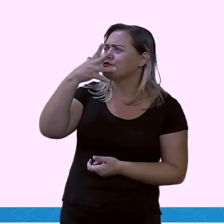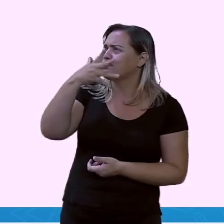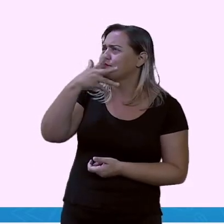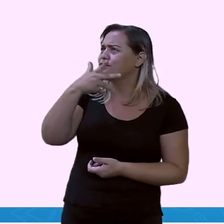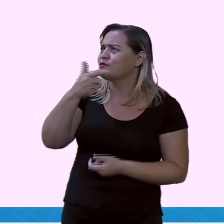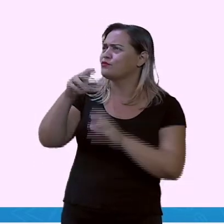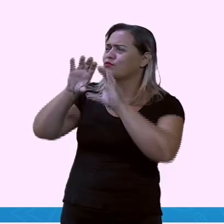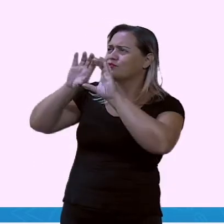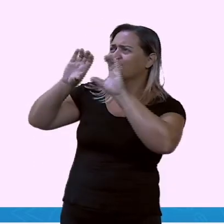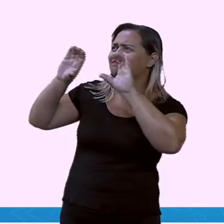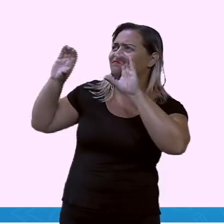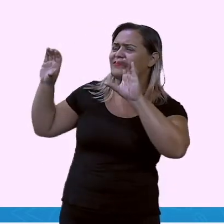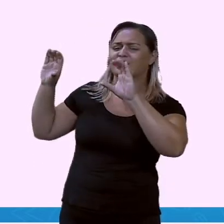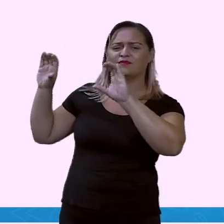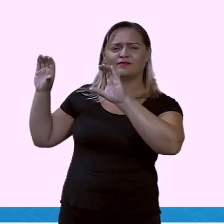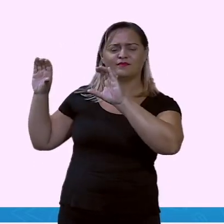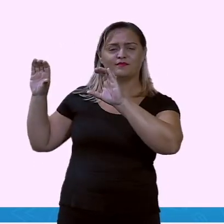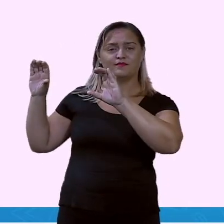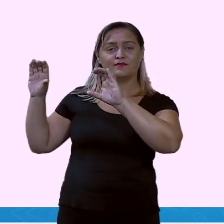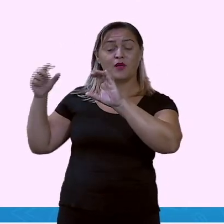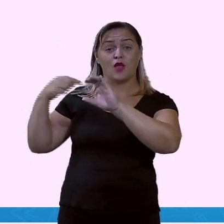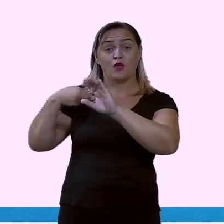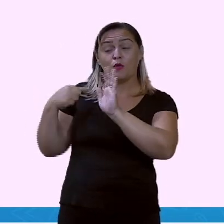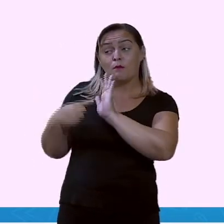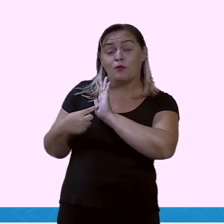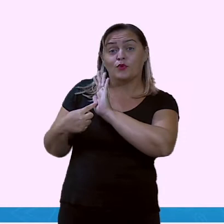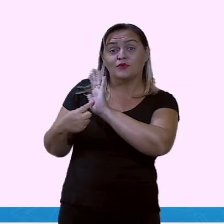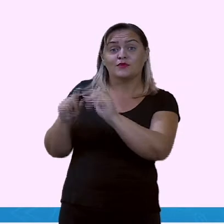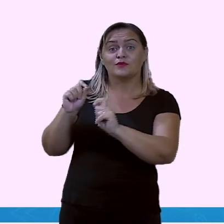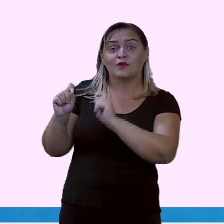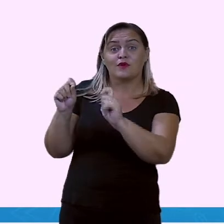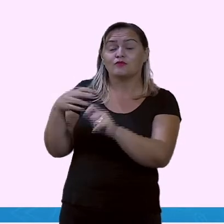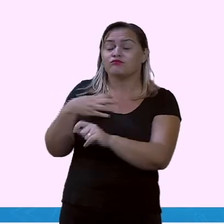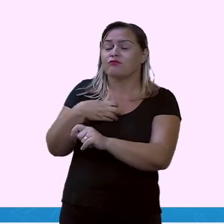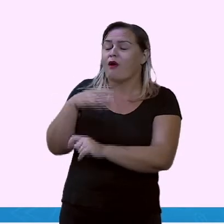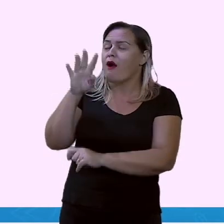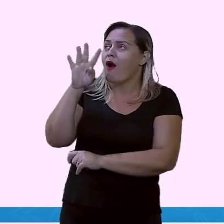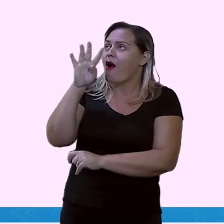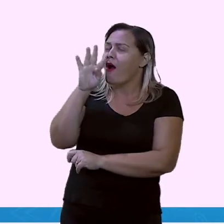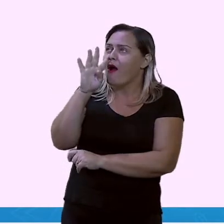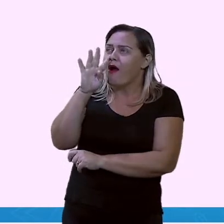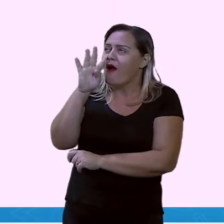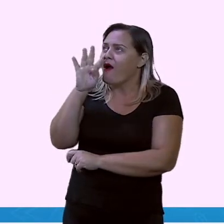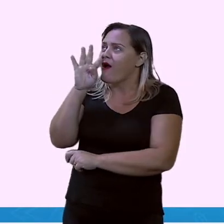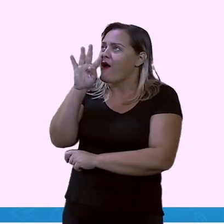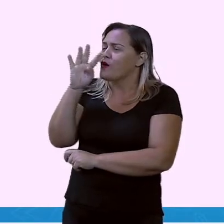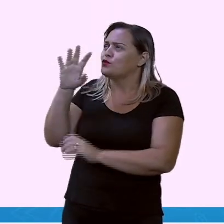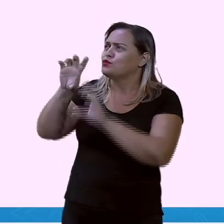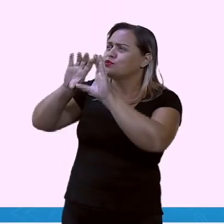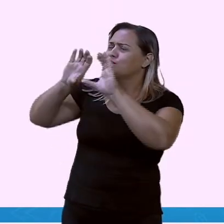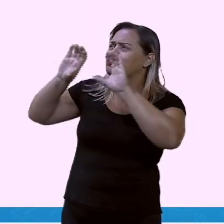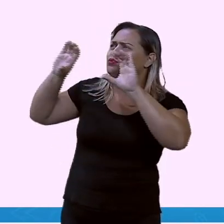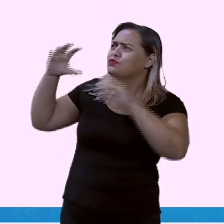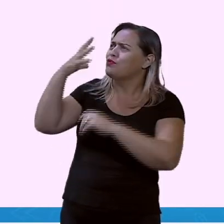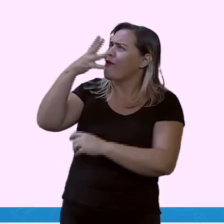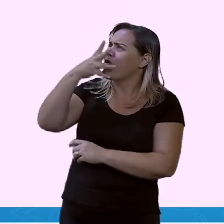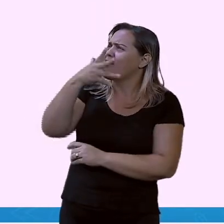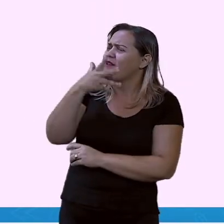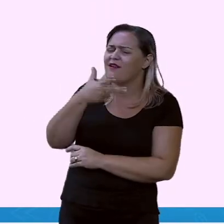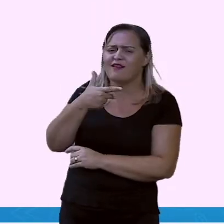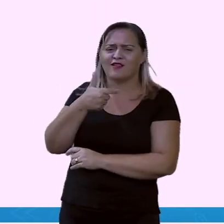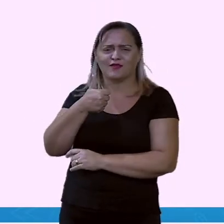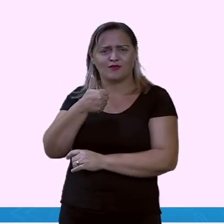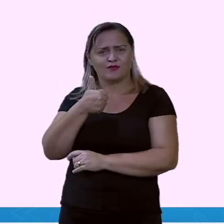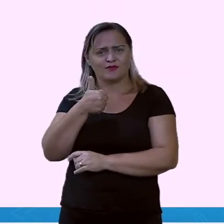estou exclamando que o céu está lindo. Eu estou contemplando a beleza do céu. Então, aqui eu